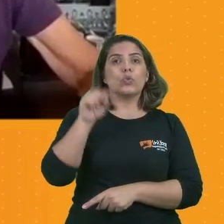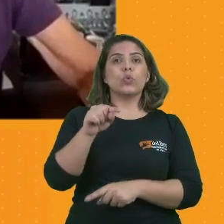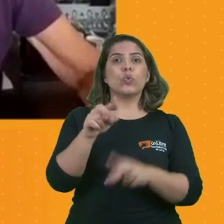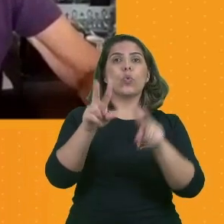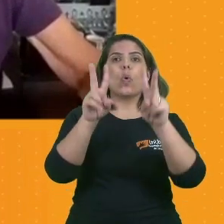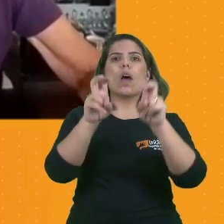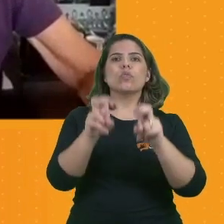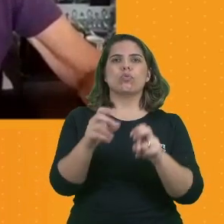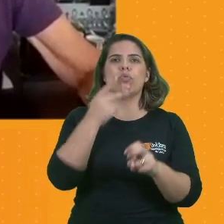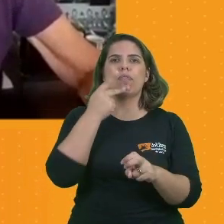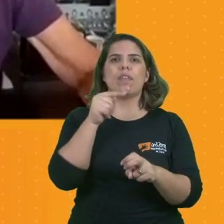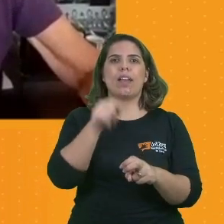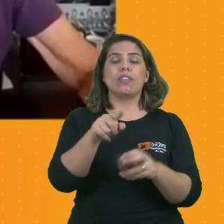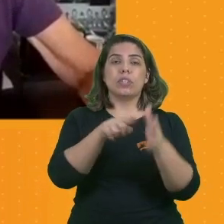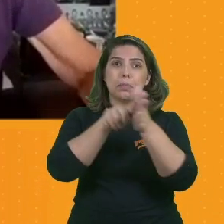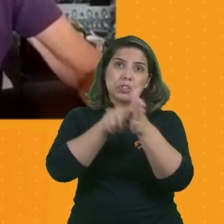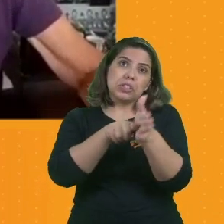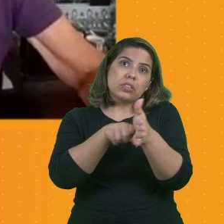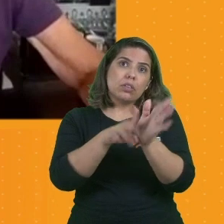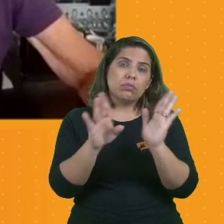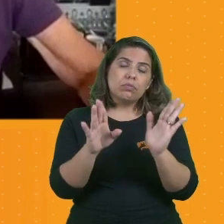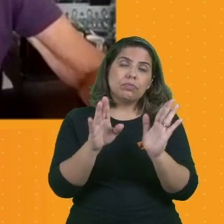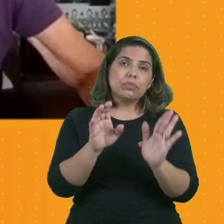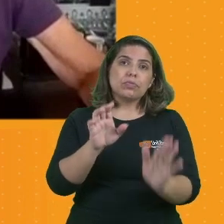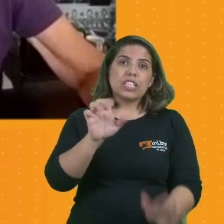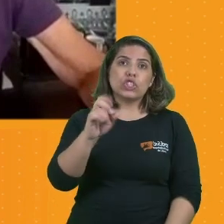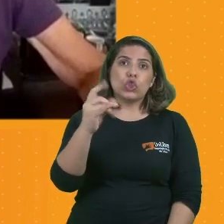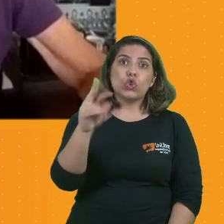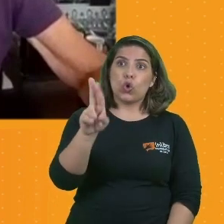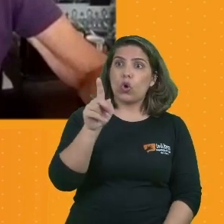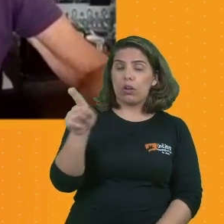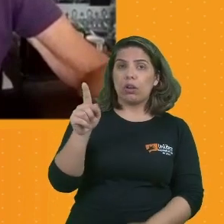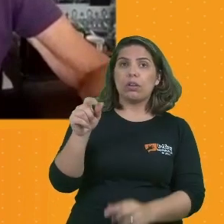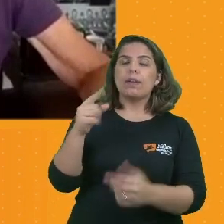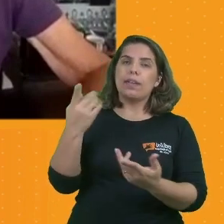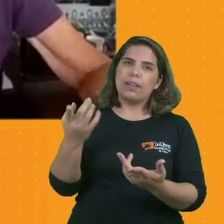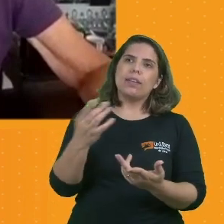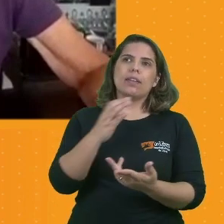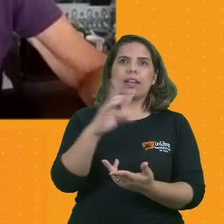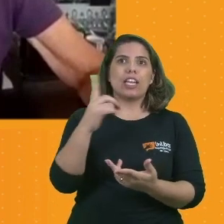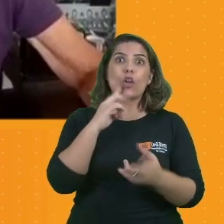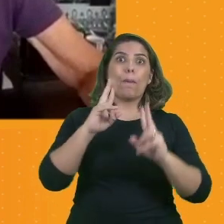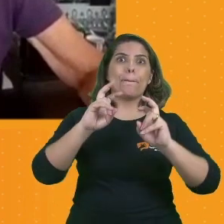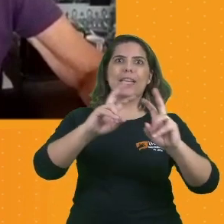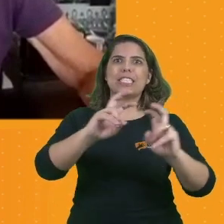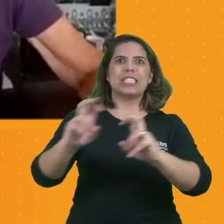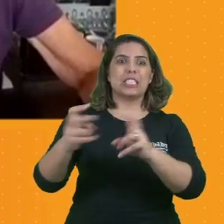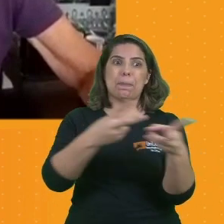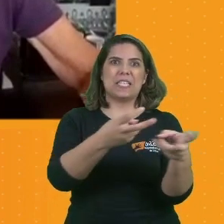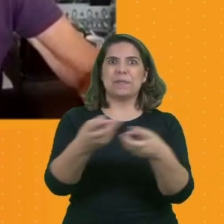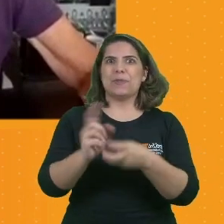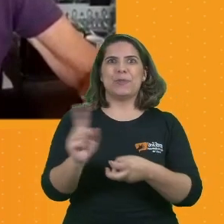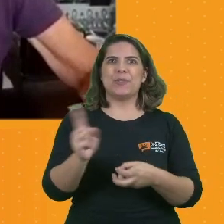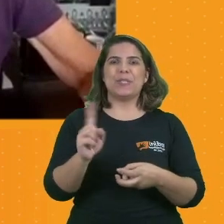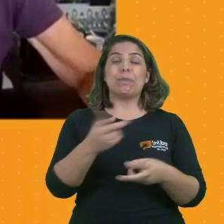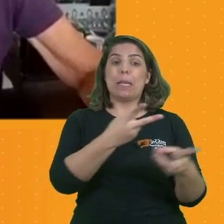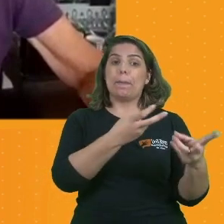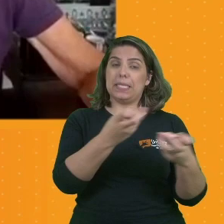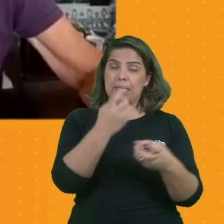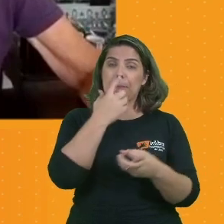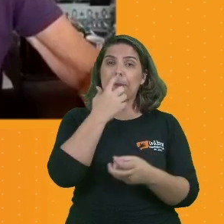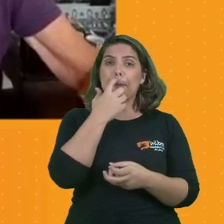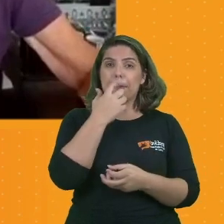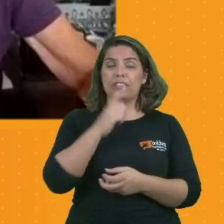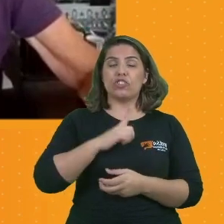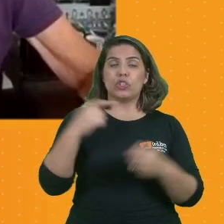assunto retratado a questão da pesquisa quer dizer o editor obviamente ele não percebeu isso ele percebeu que havia